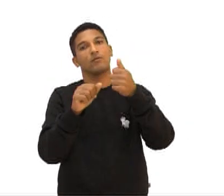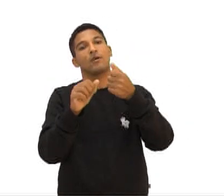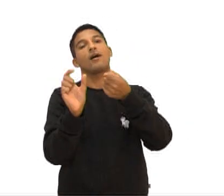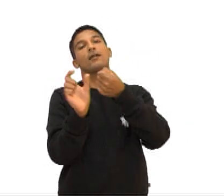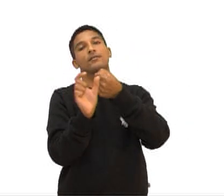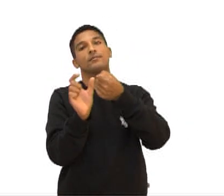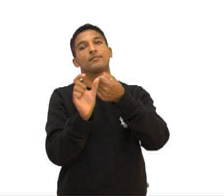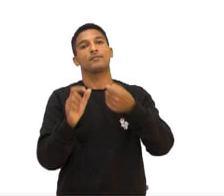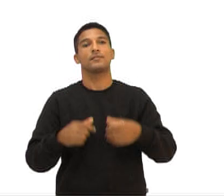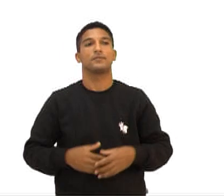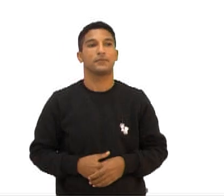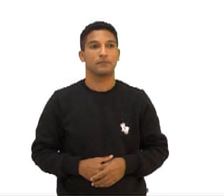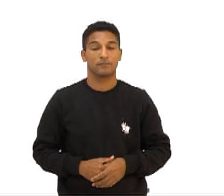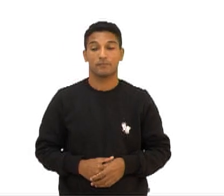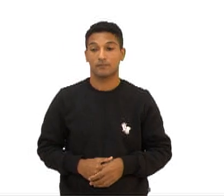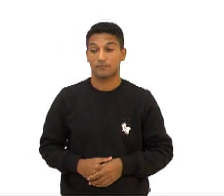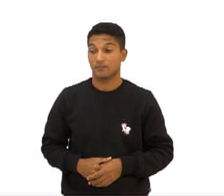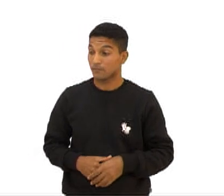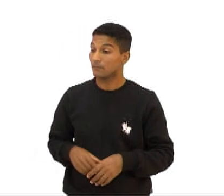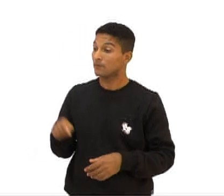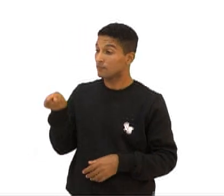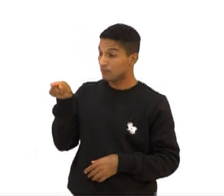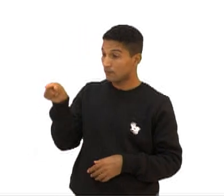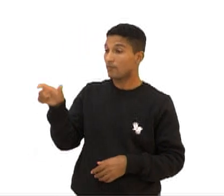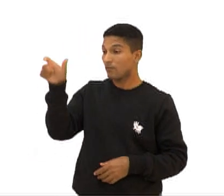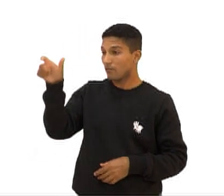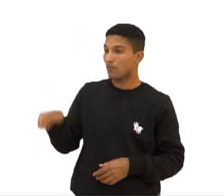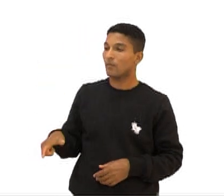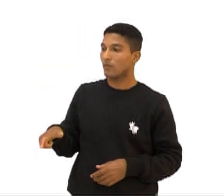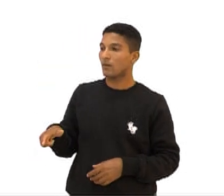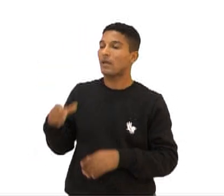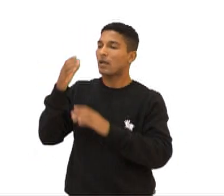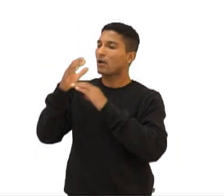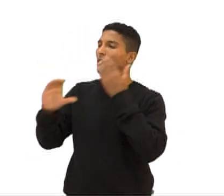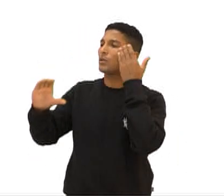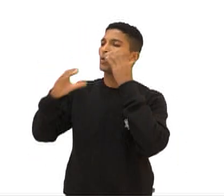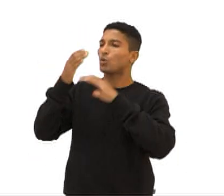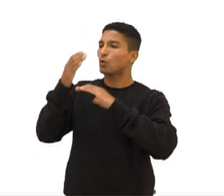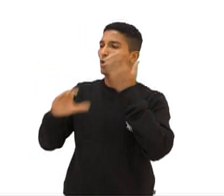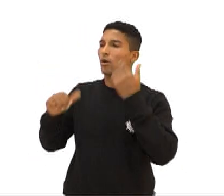Essa cantora de que falo era uma mulher otimista